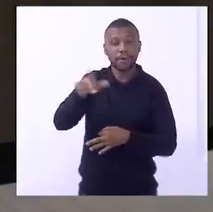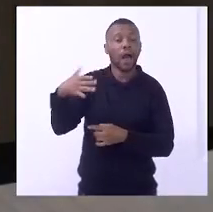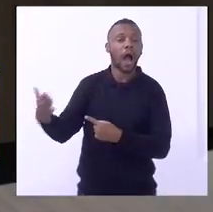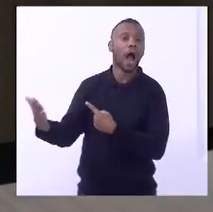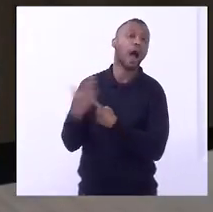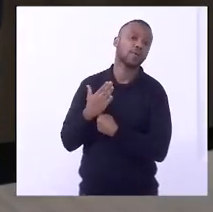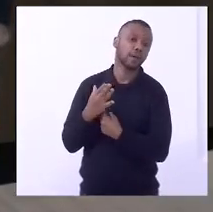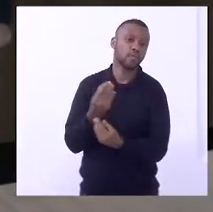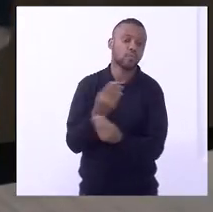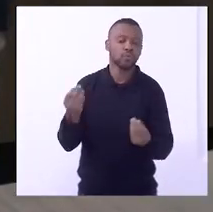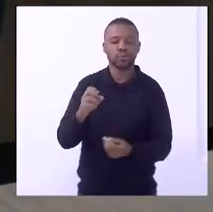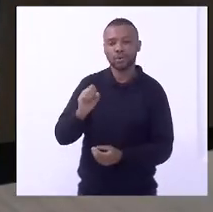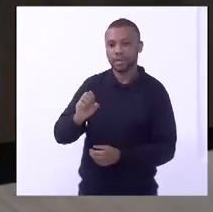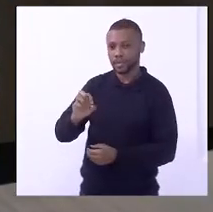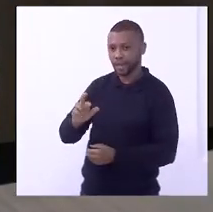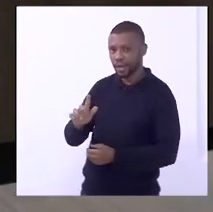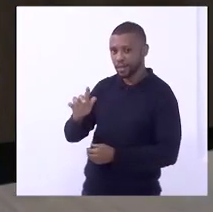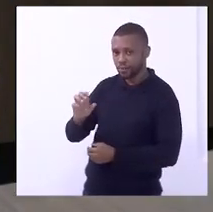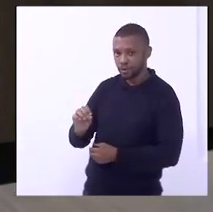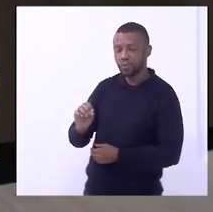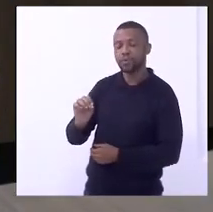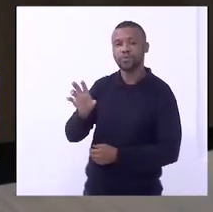Sérgio Veiter, nosso grande líder.